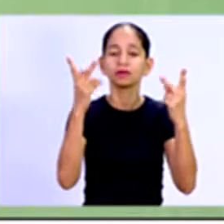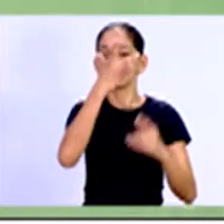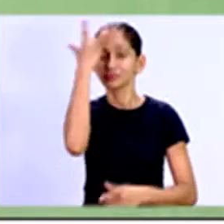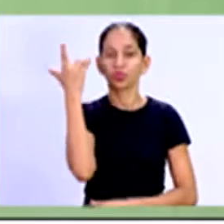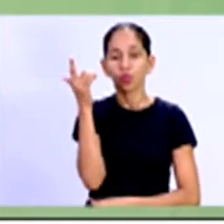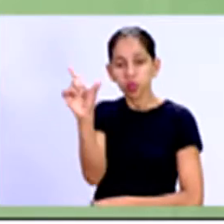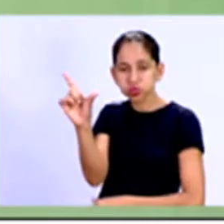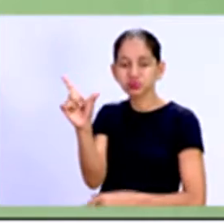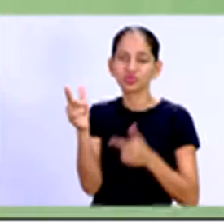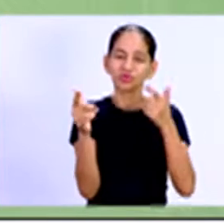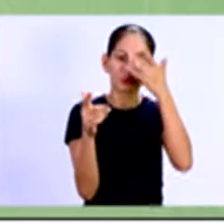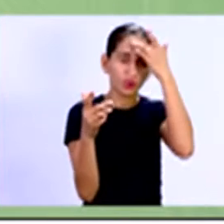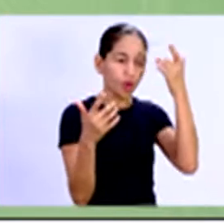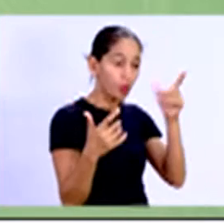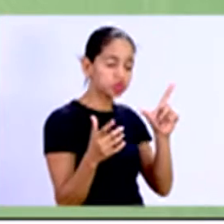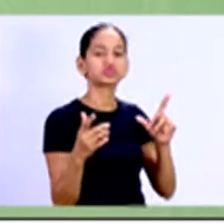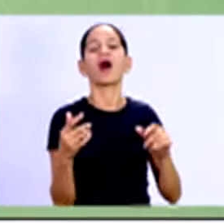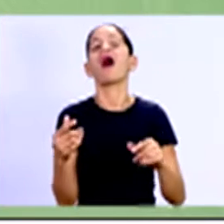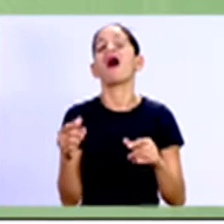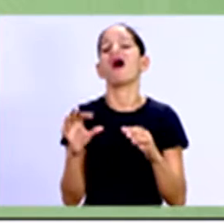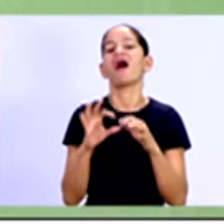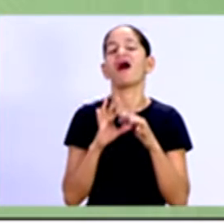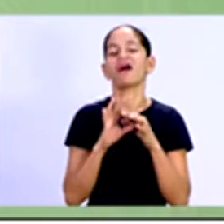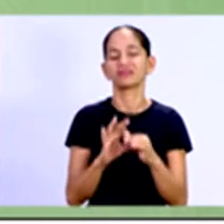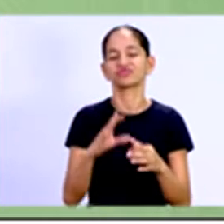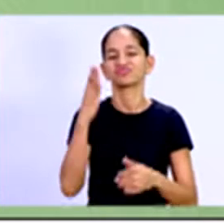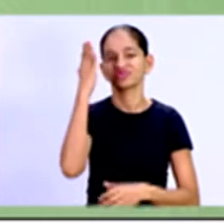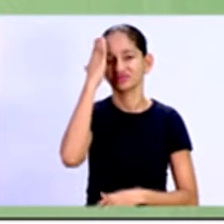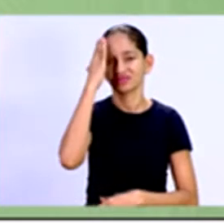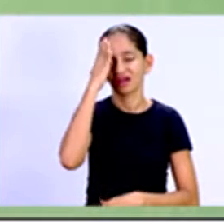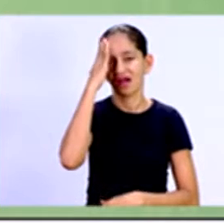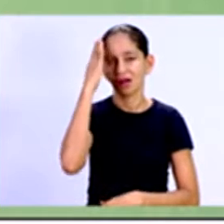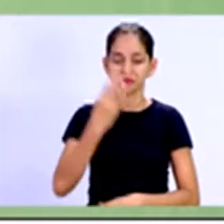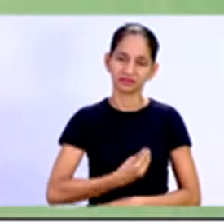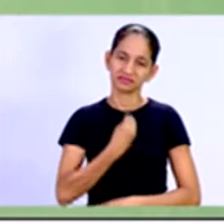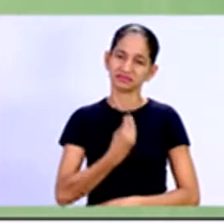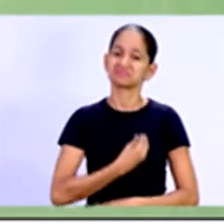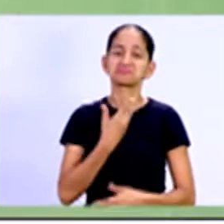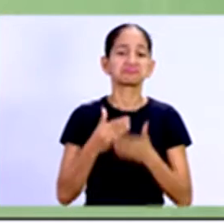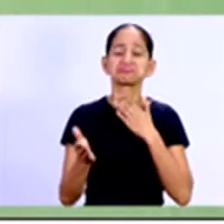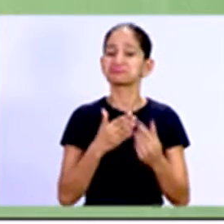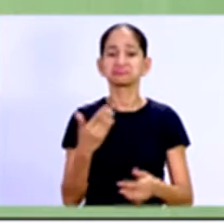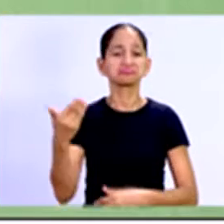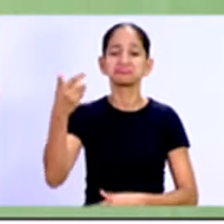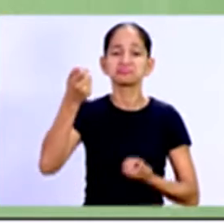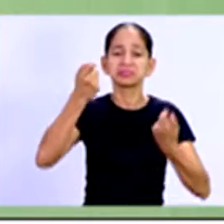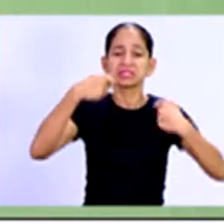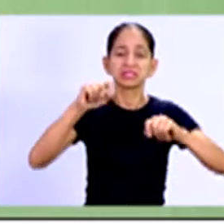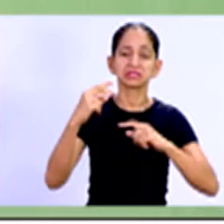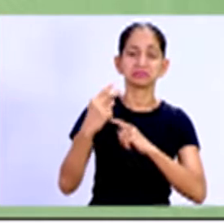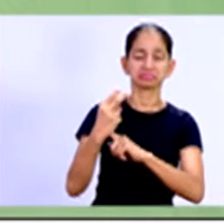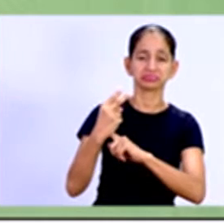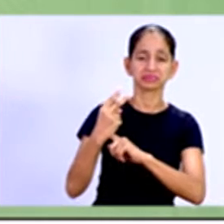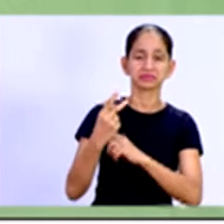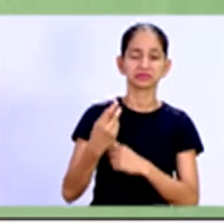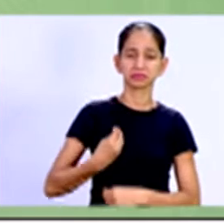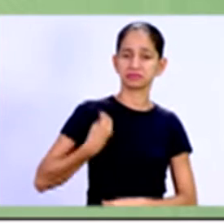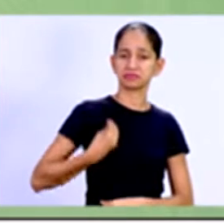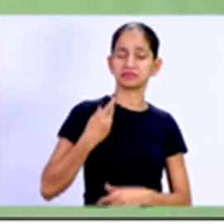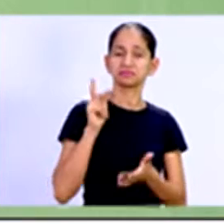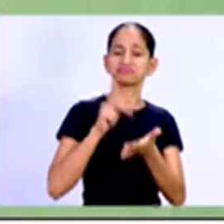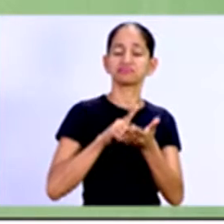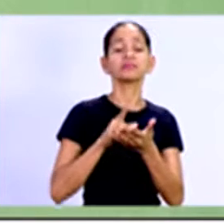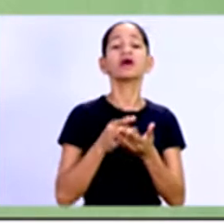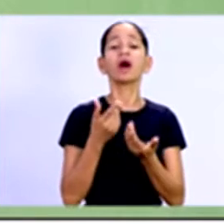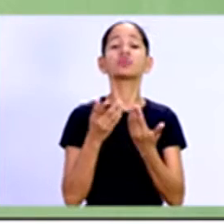outro. Então, esse outro, ele está presente mesmo não estando. Nesse nível, o